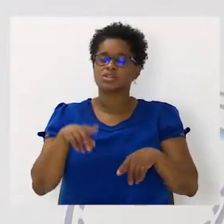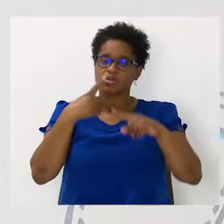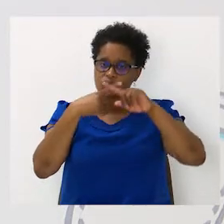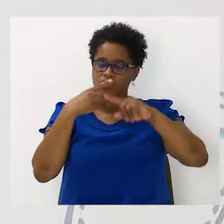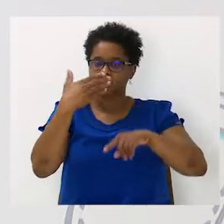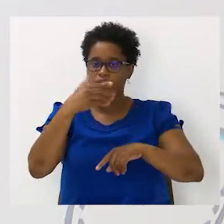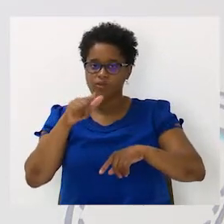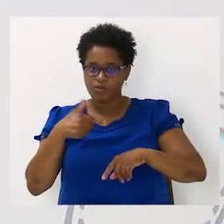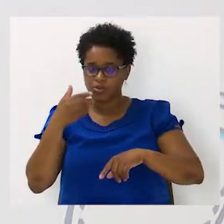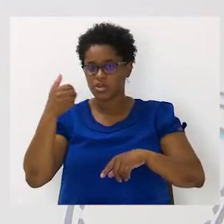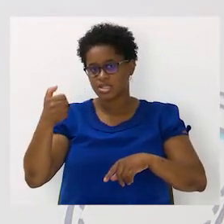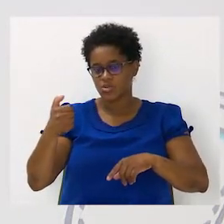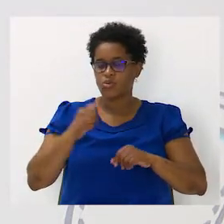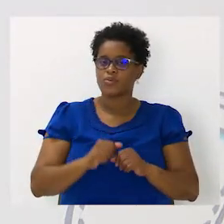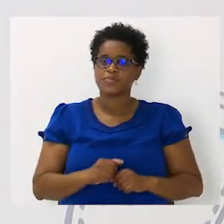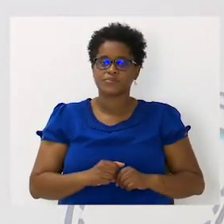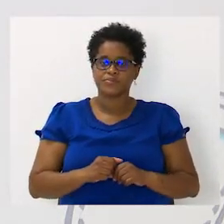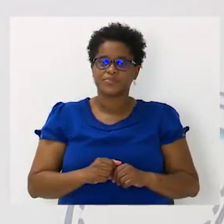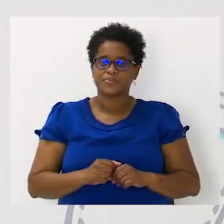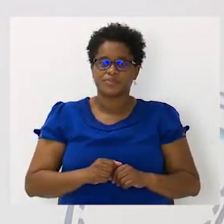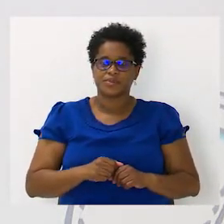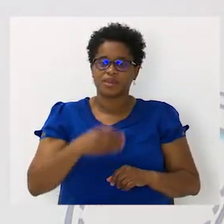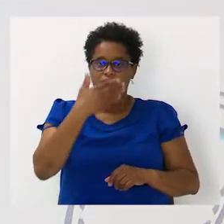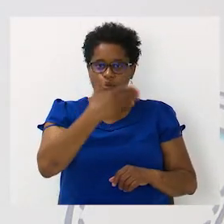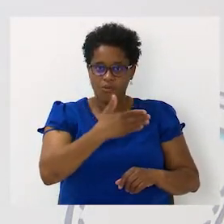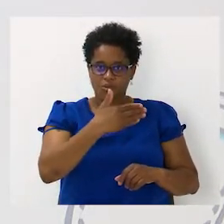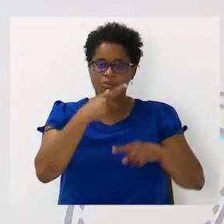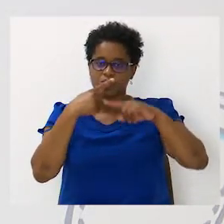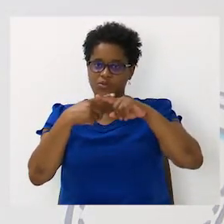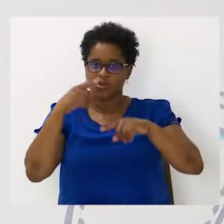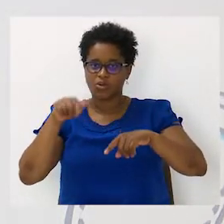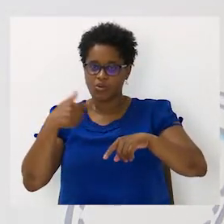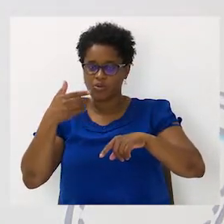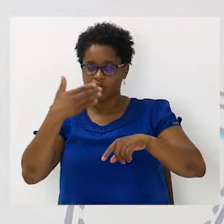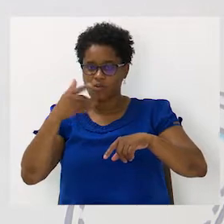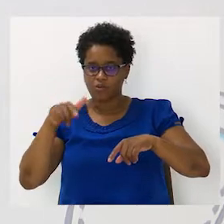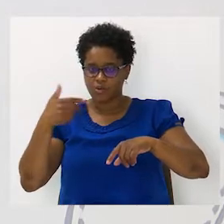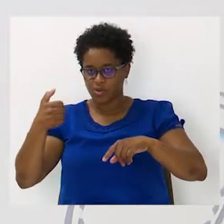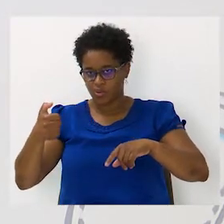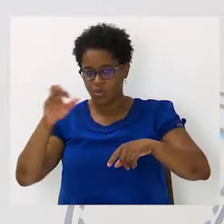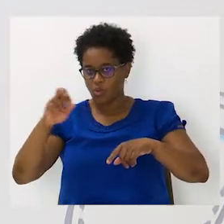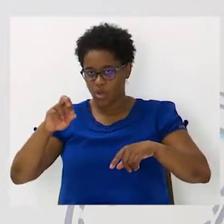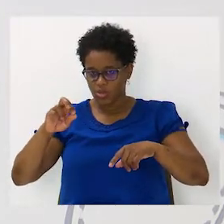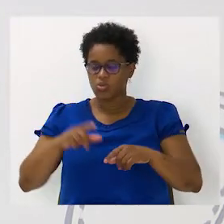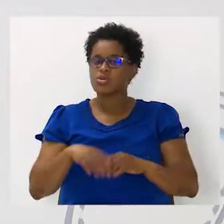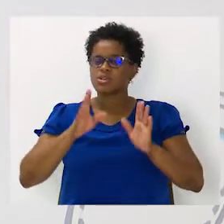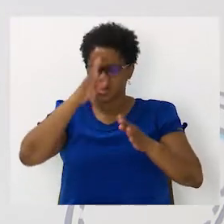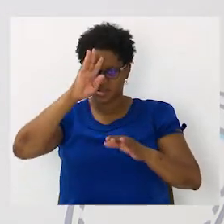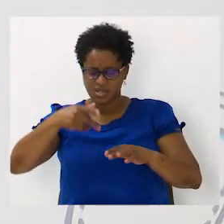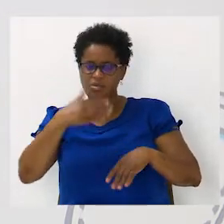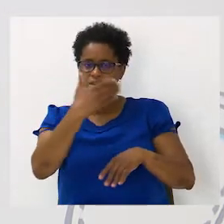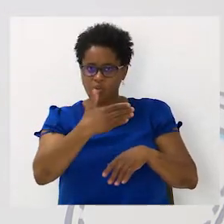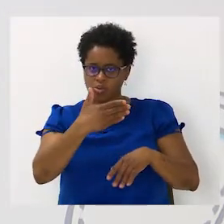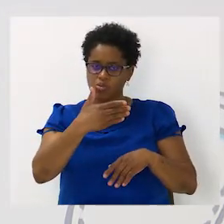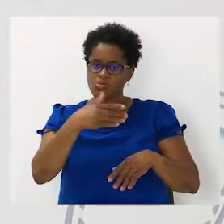por 1,5. 1 multiplica por 1,8, já sabem. 1 é